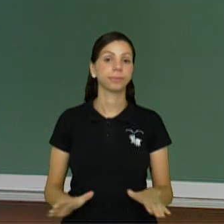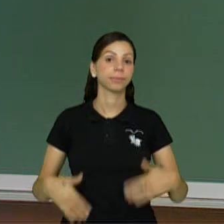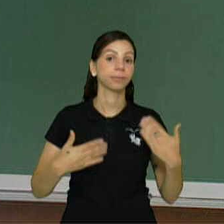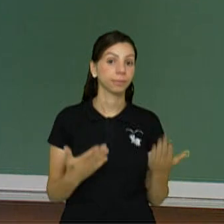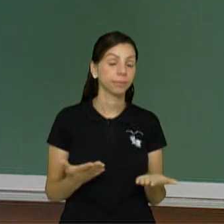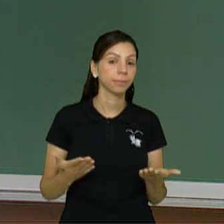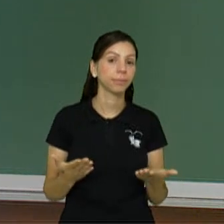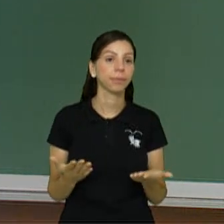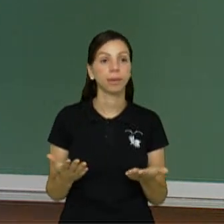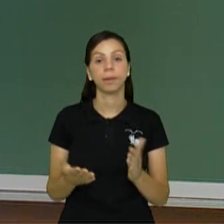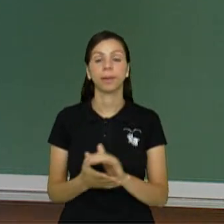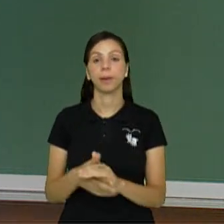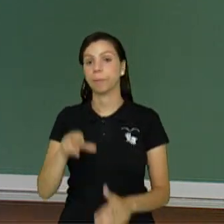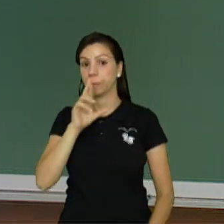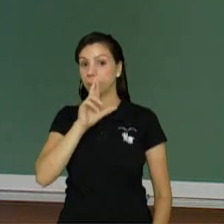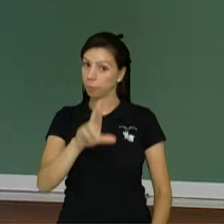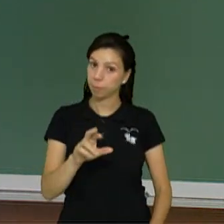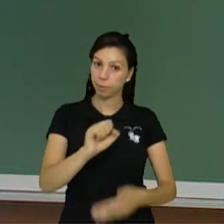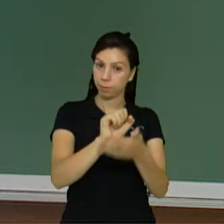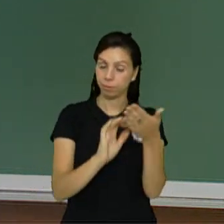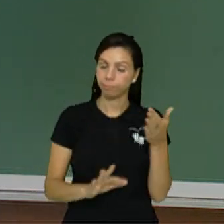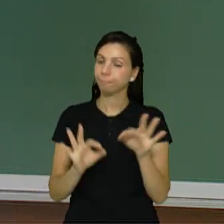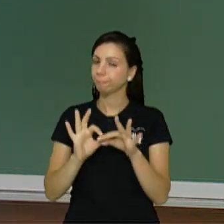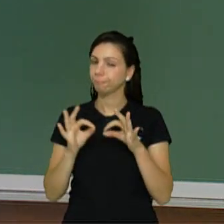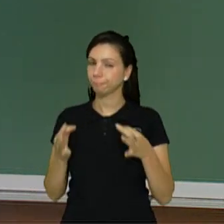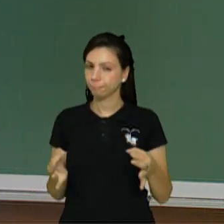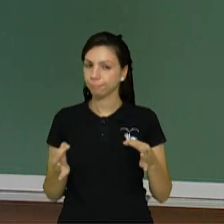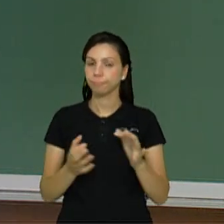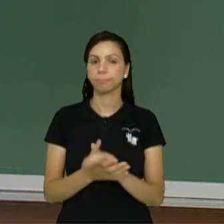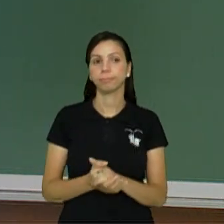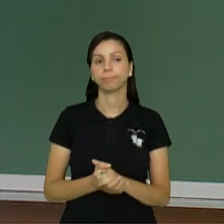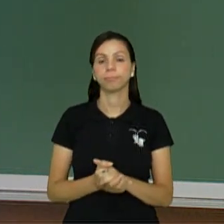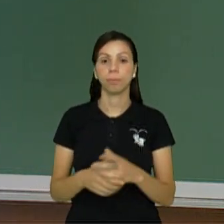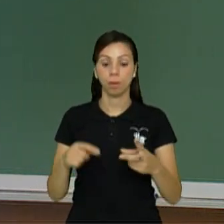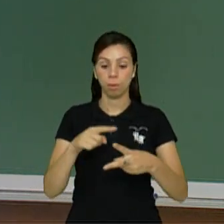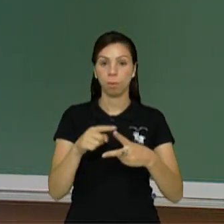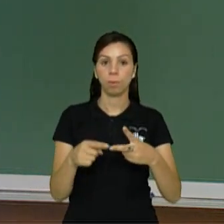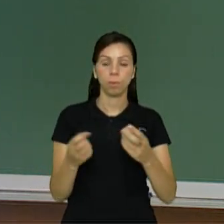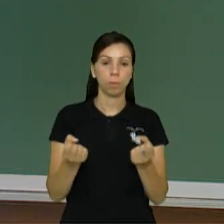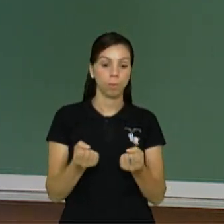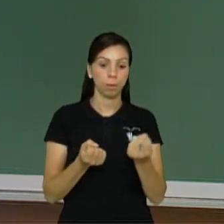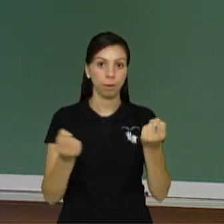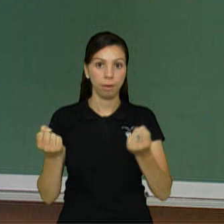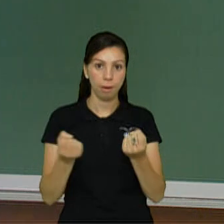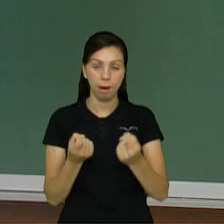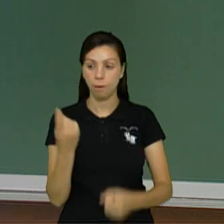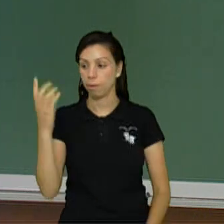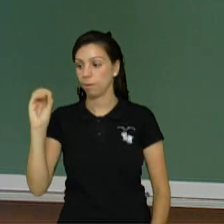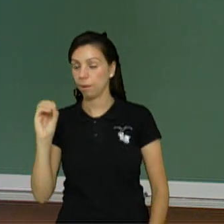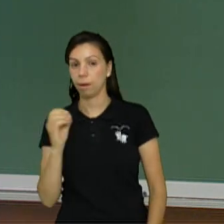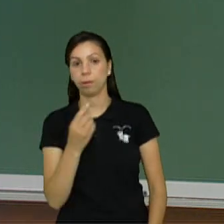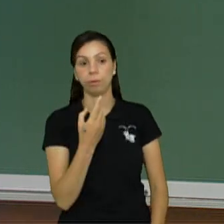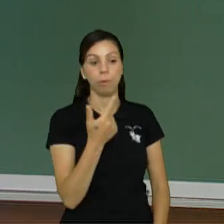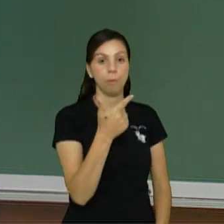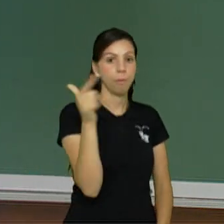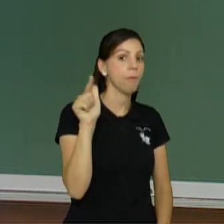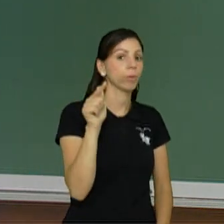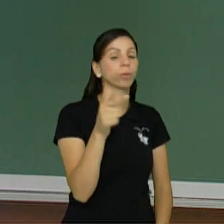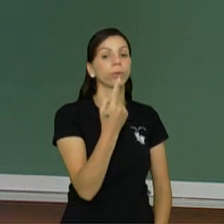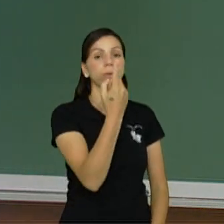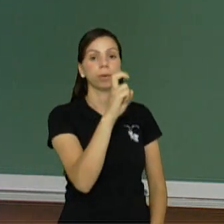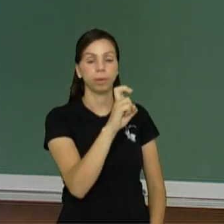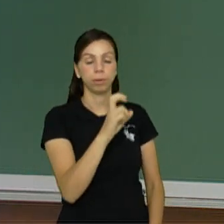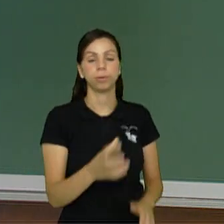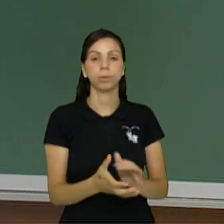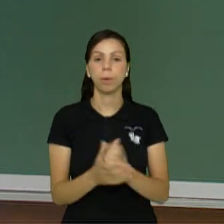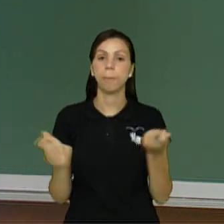Então, pessoal, resolvendo esse quiz, bem simples, dois carros, um a 10 e outro a 15 metros por segundo. Então, é para